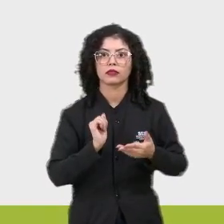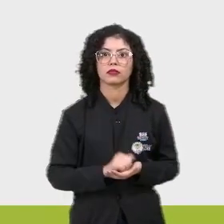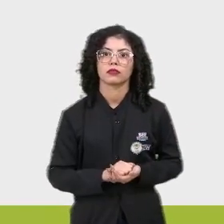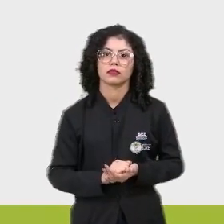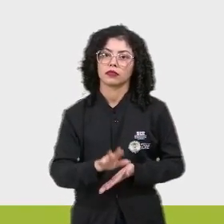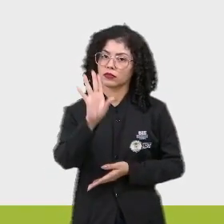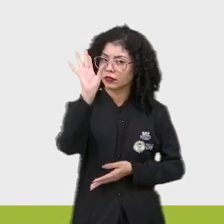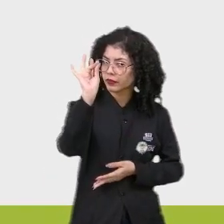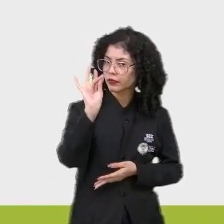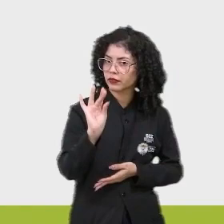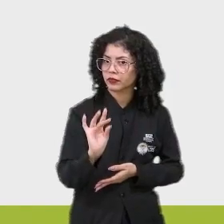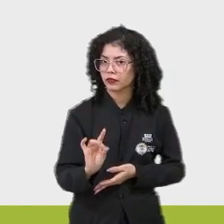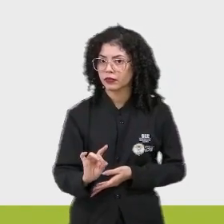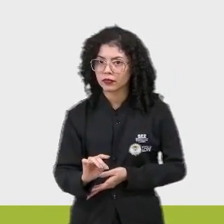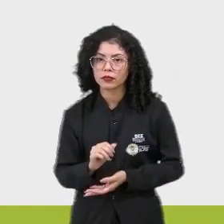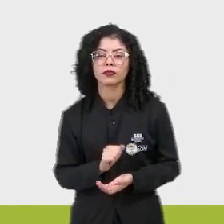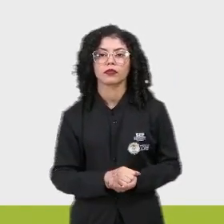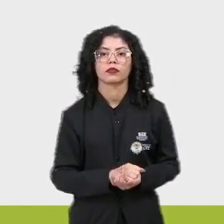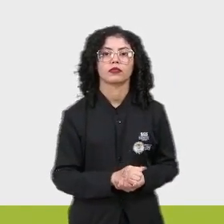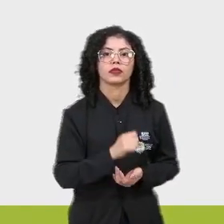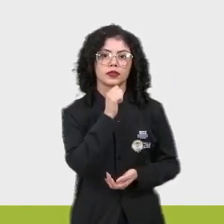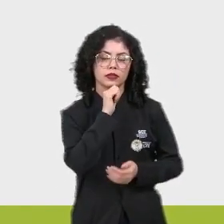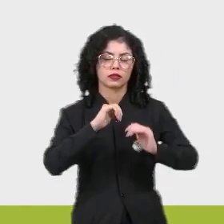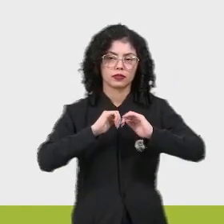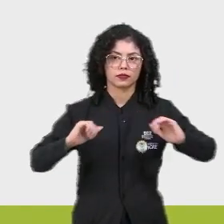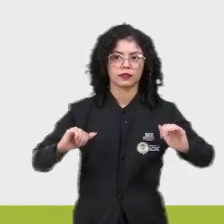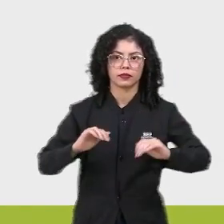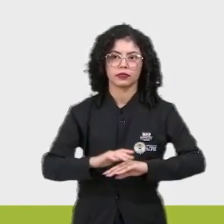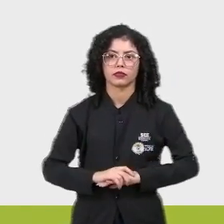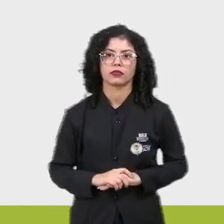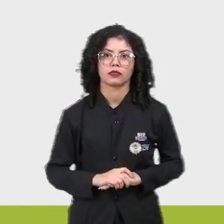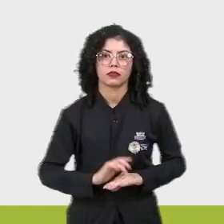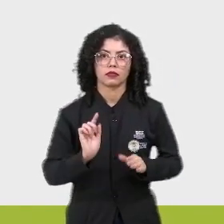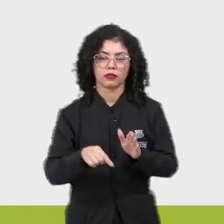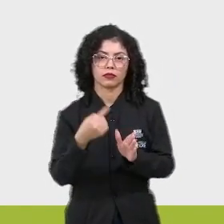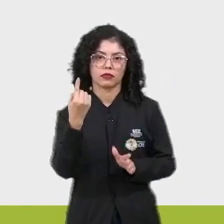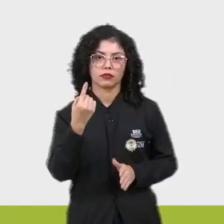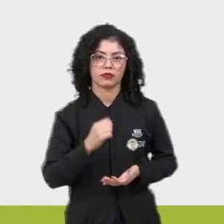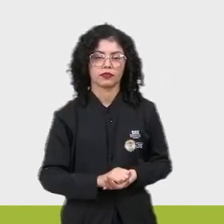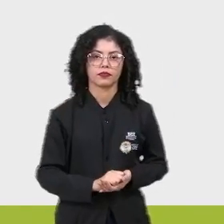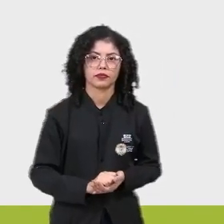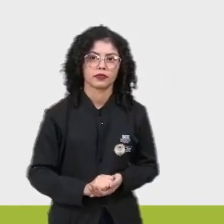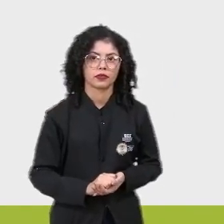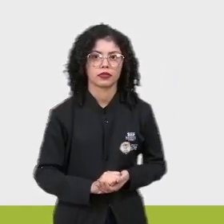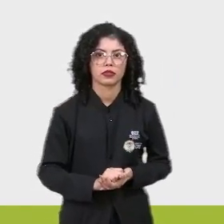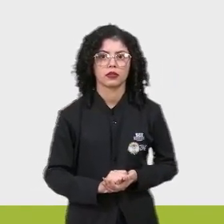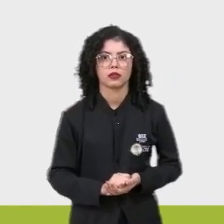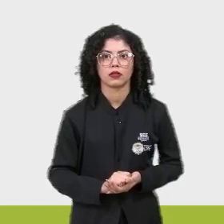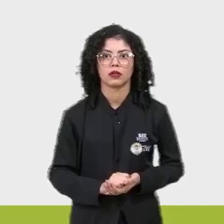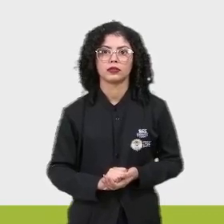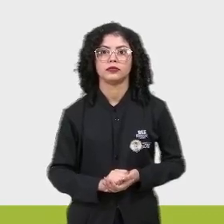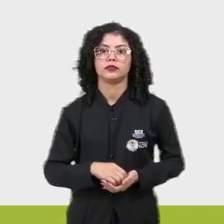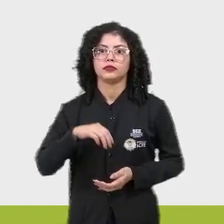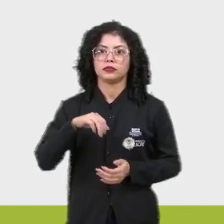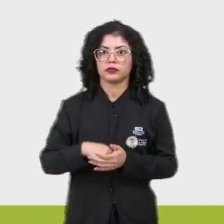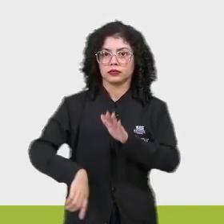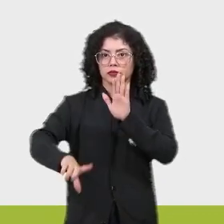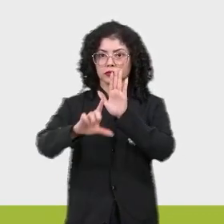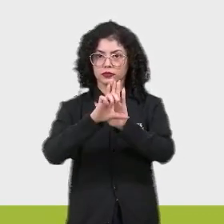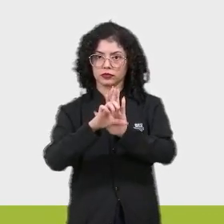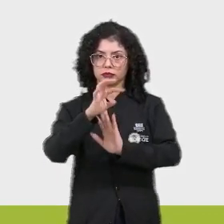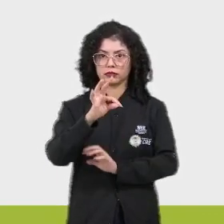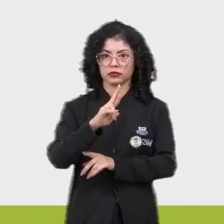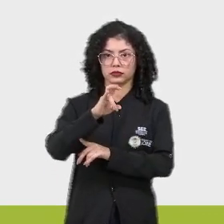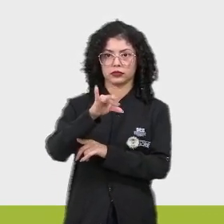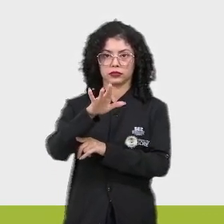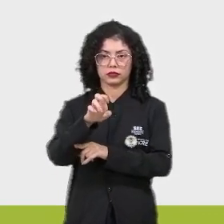em cada um desses modelos separadamente. Primeiramente, o modelo Lei das